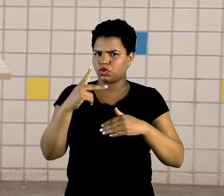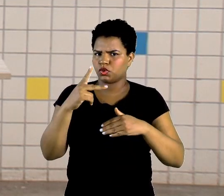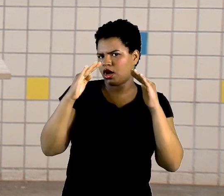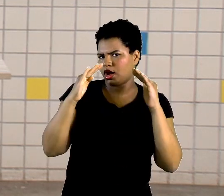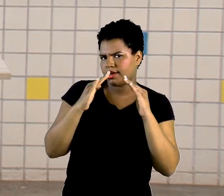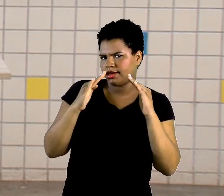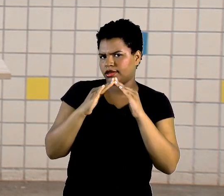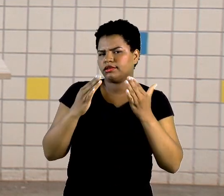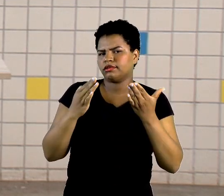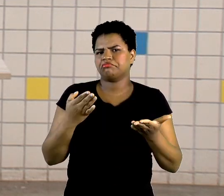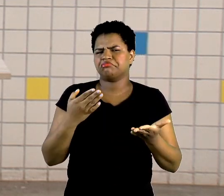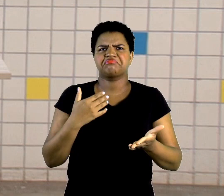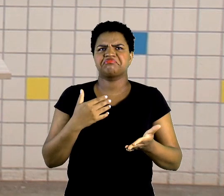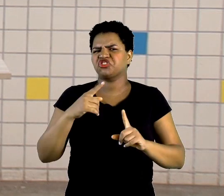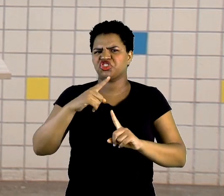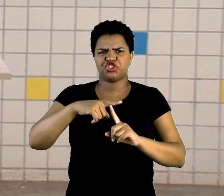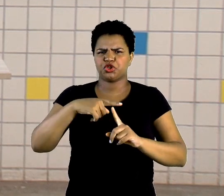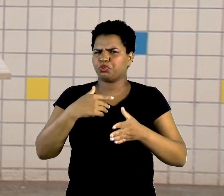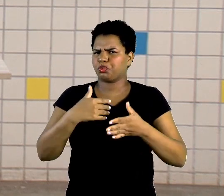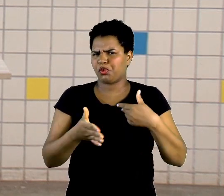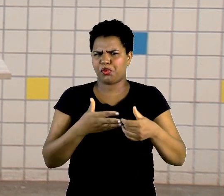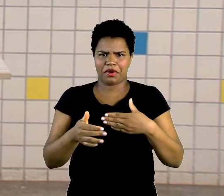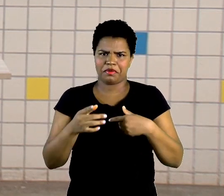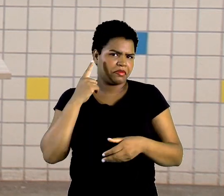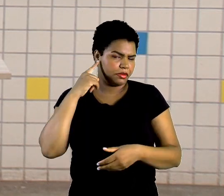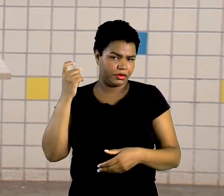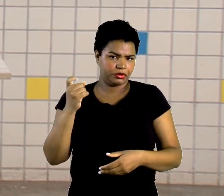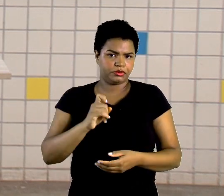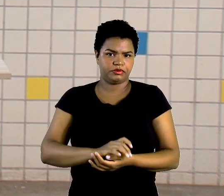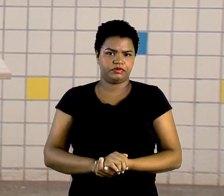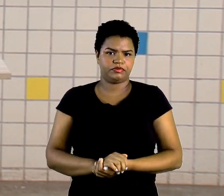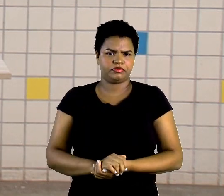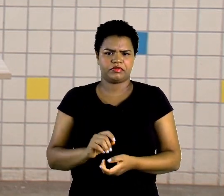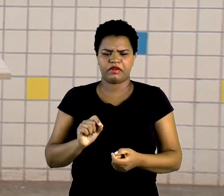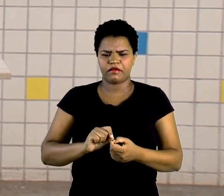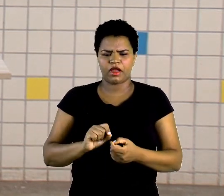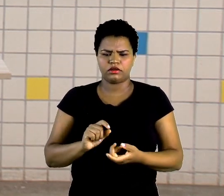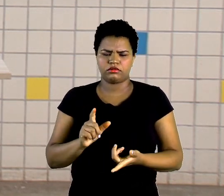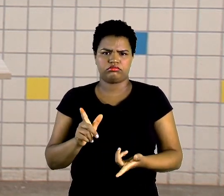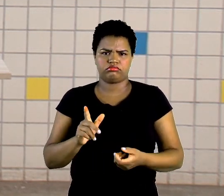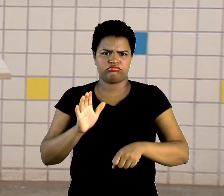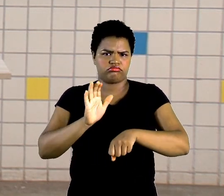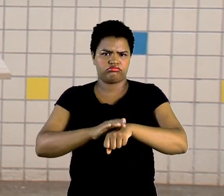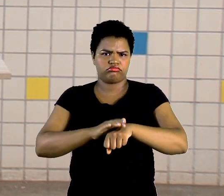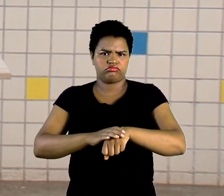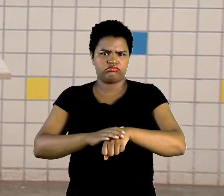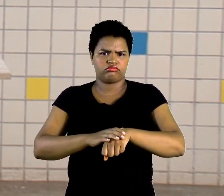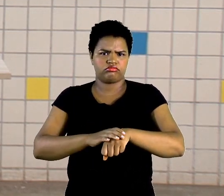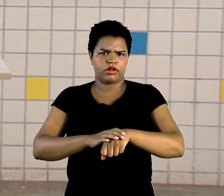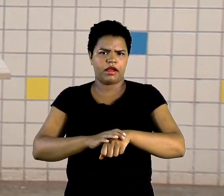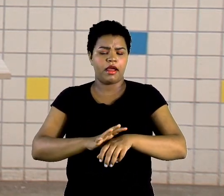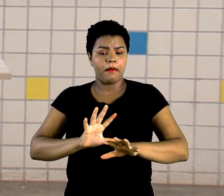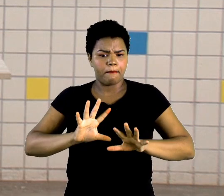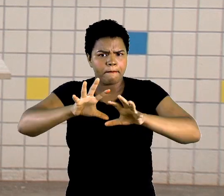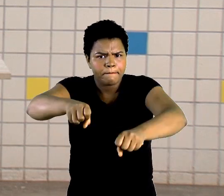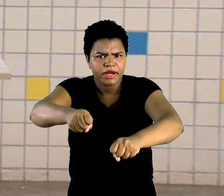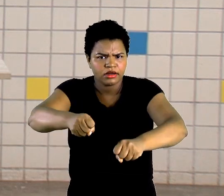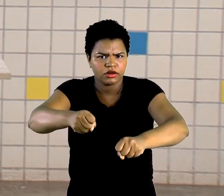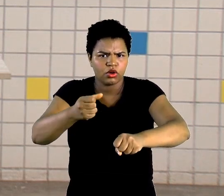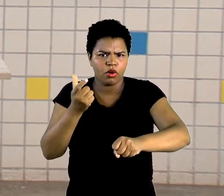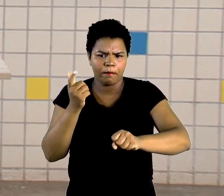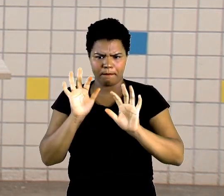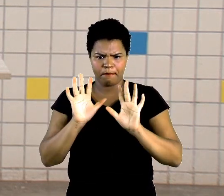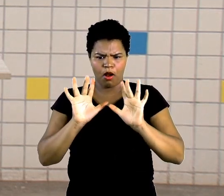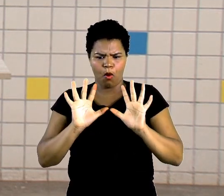casa, qualquer tipo de barulho. Faça aí, consiga agarrar esse barulho, segura ele aí com as suas mãos, vê se